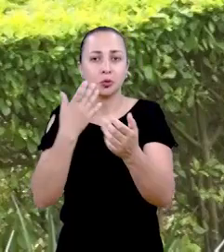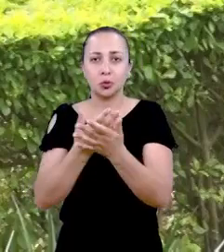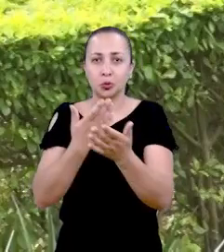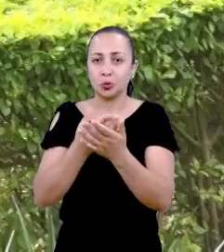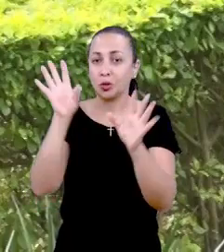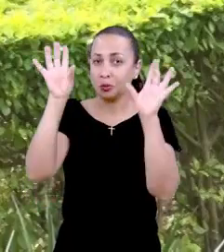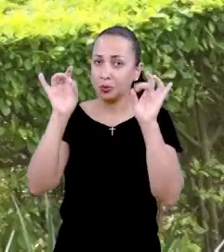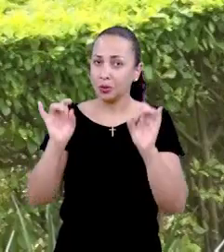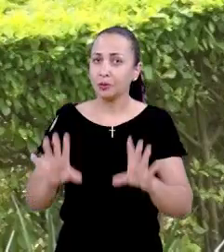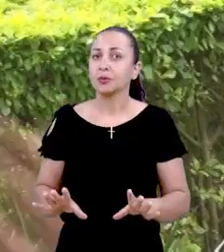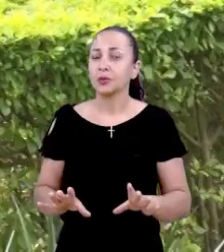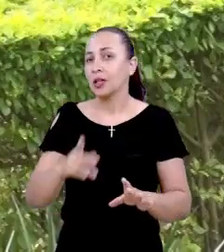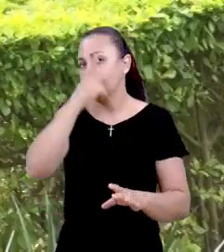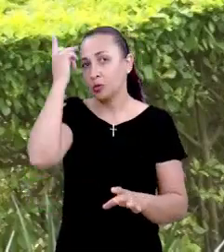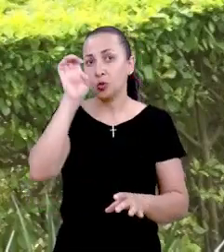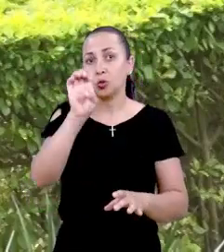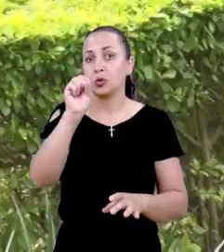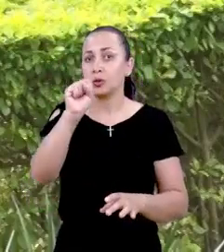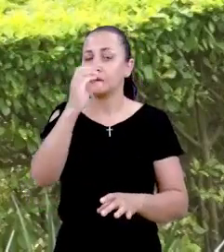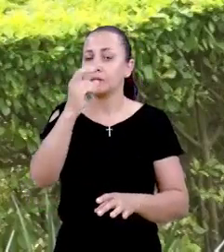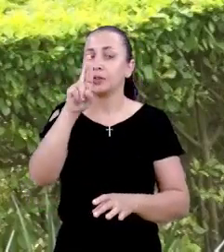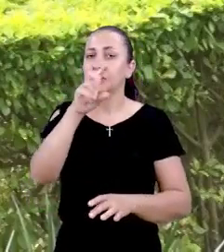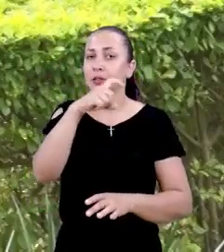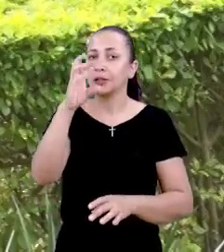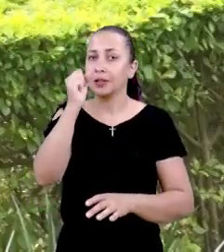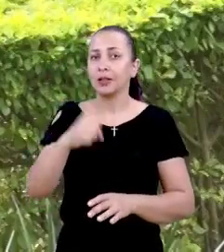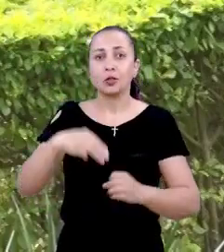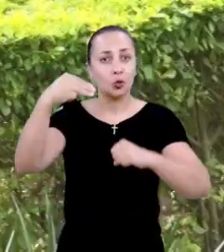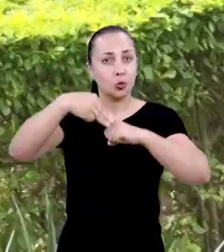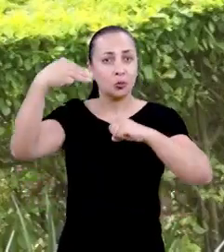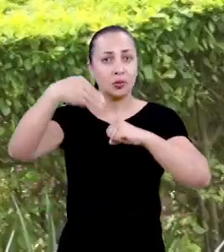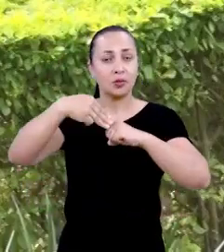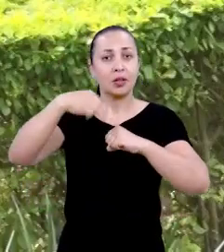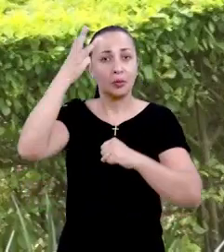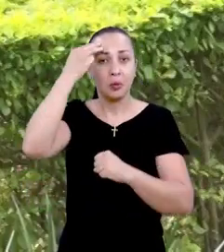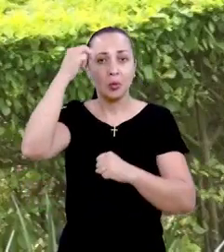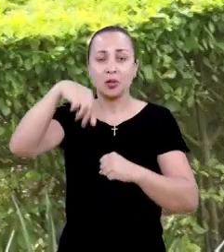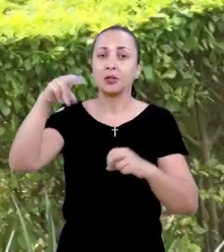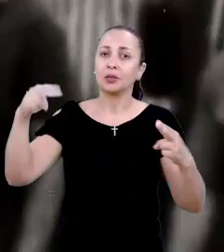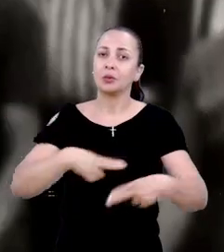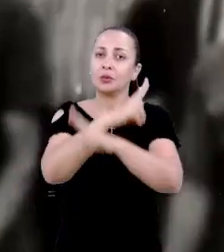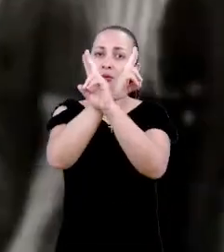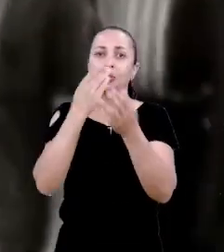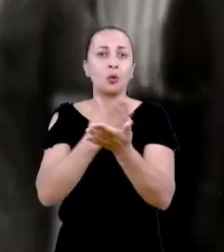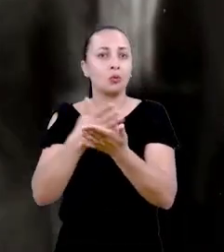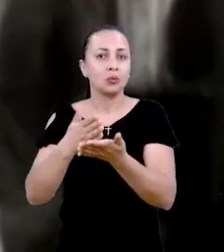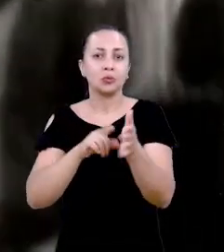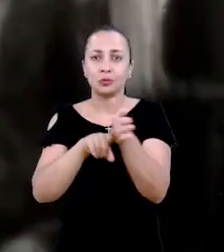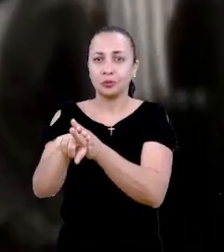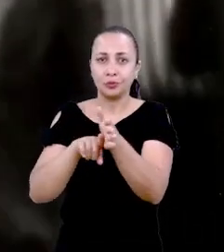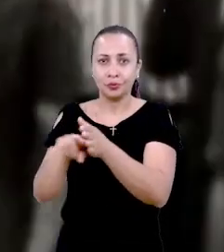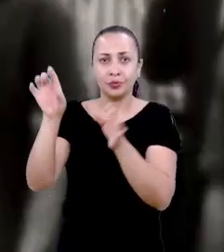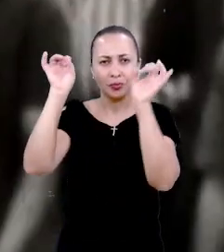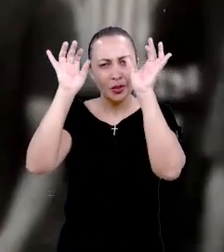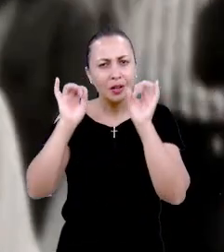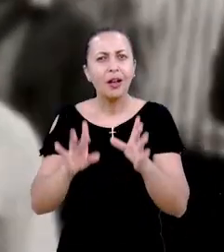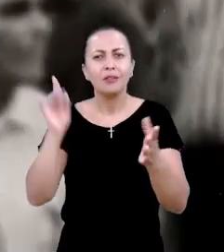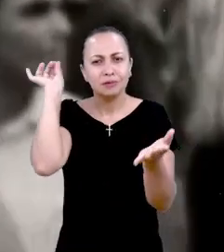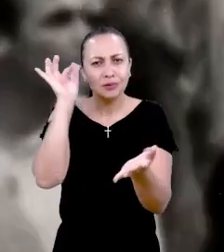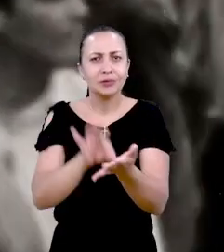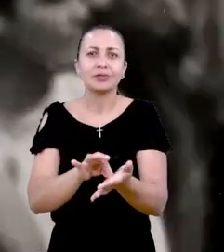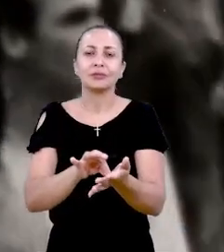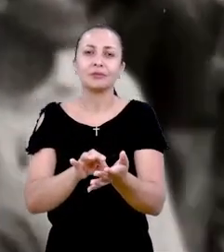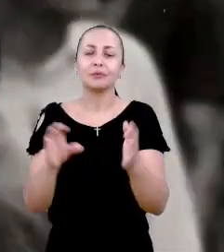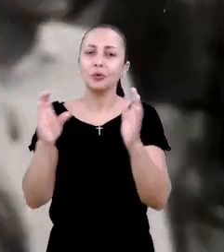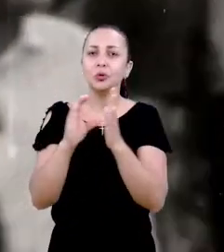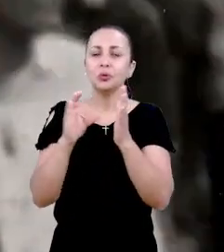instaurada. E ali, na graduação, eu comecei a minha pesquisa e o meu interesse sobre esse tema. O resultado final, o